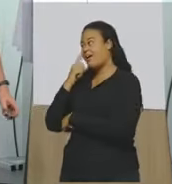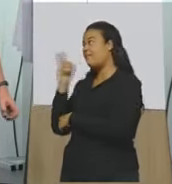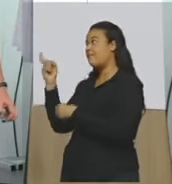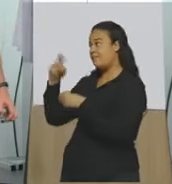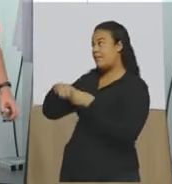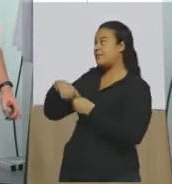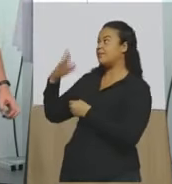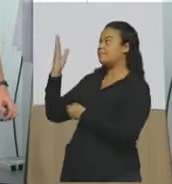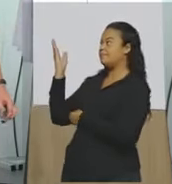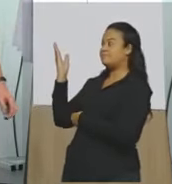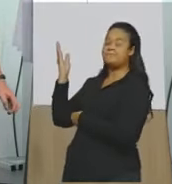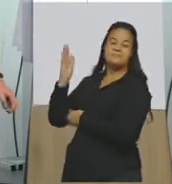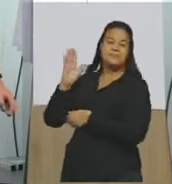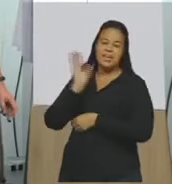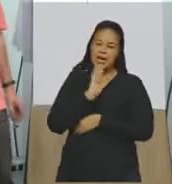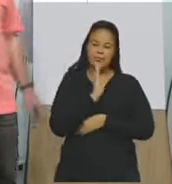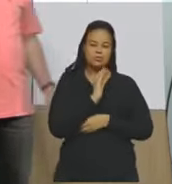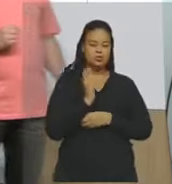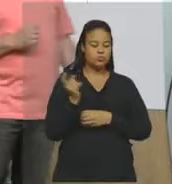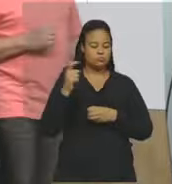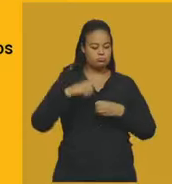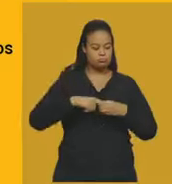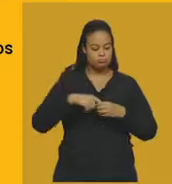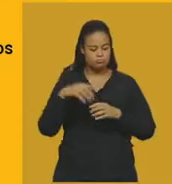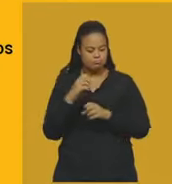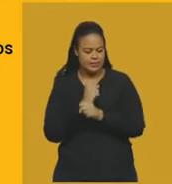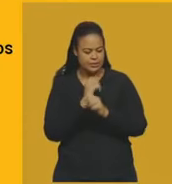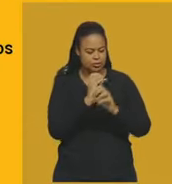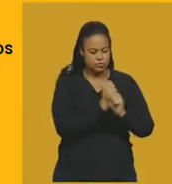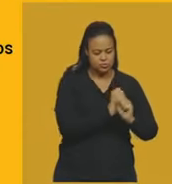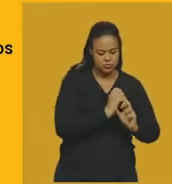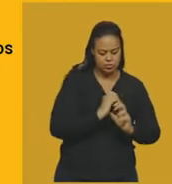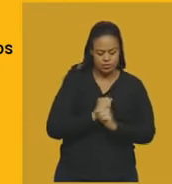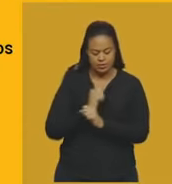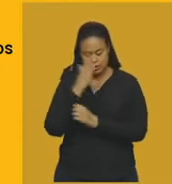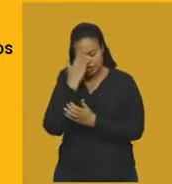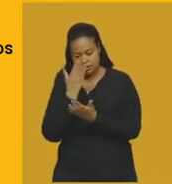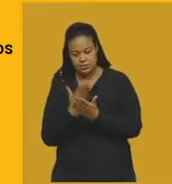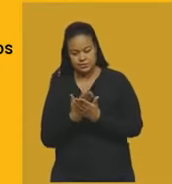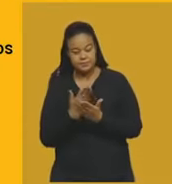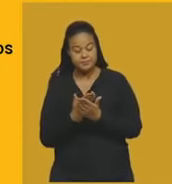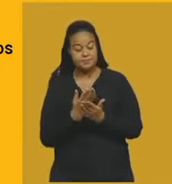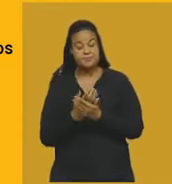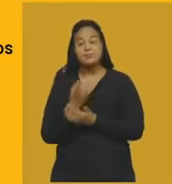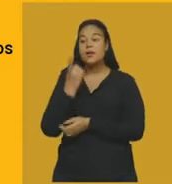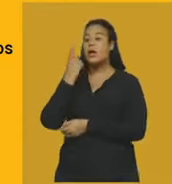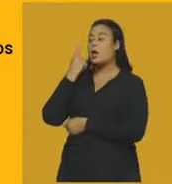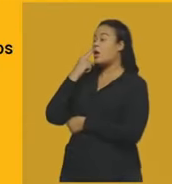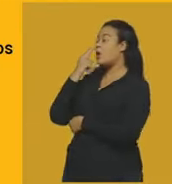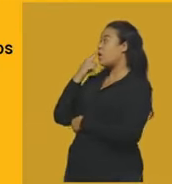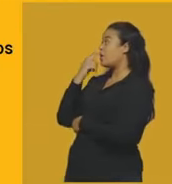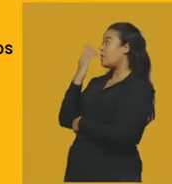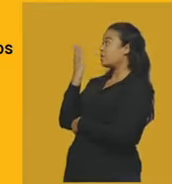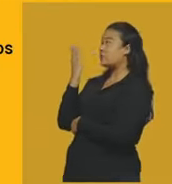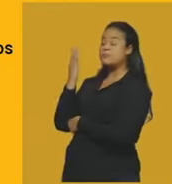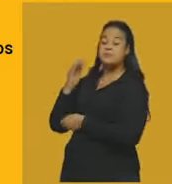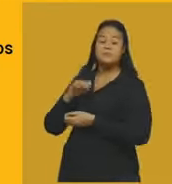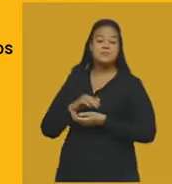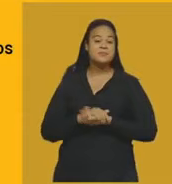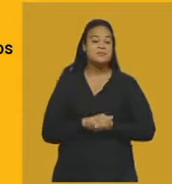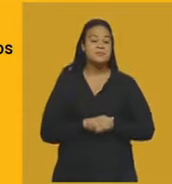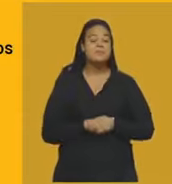voltar aqui rapidinho para a gente poder fazer esse estudo. olha só, eu dei para vocês